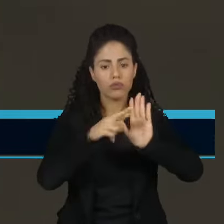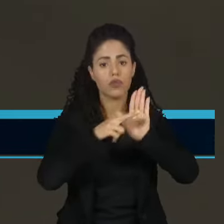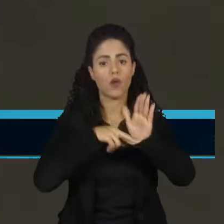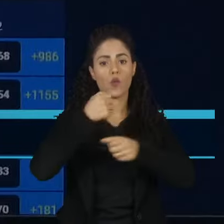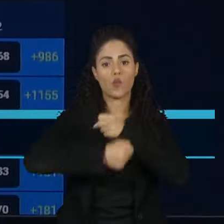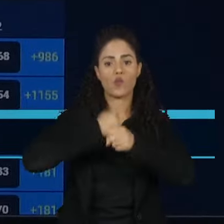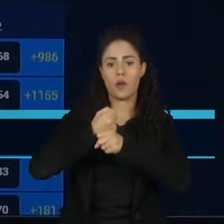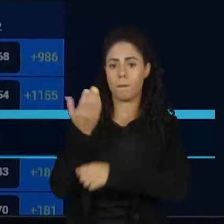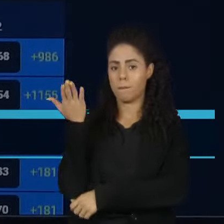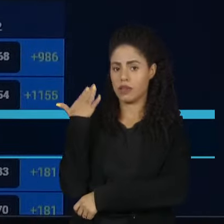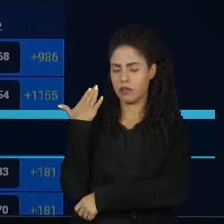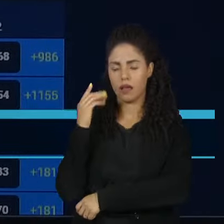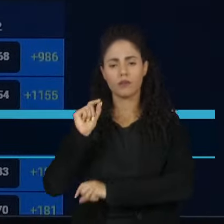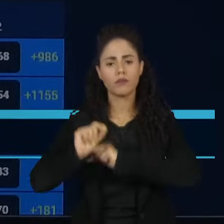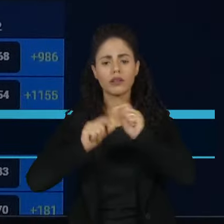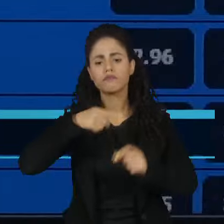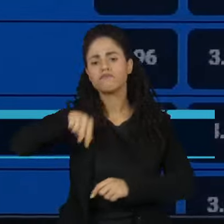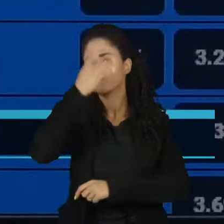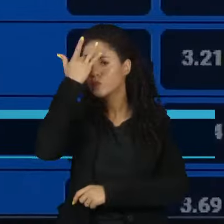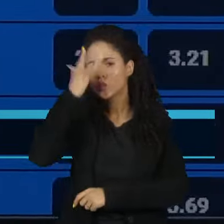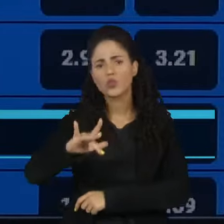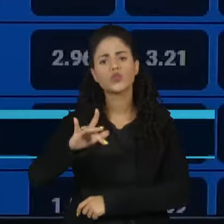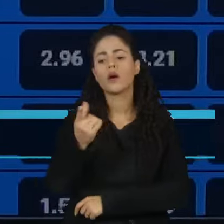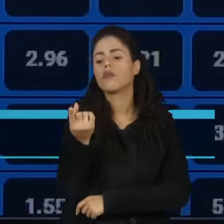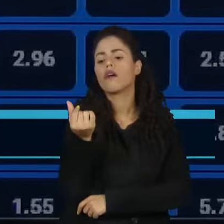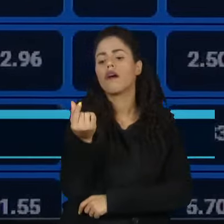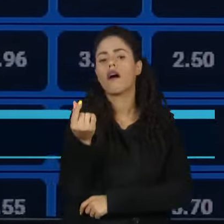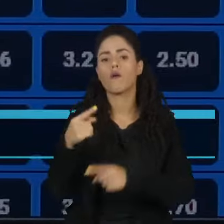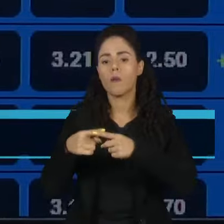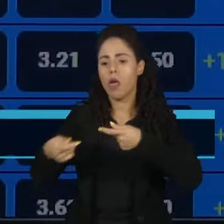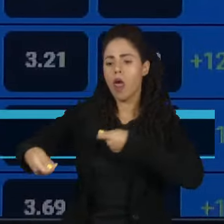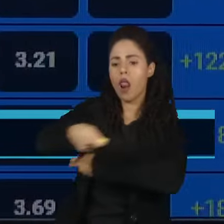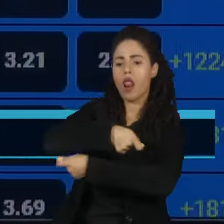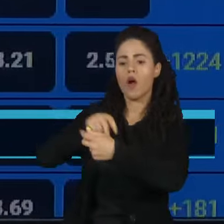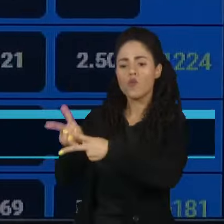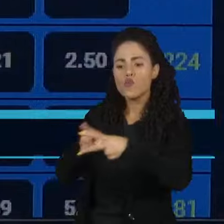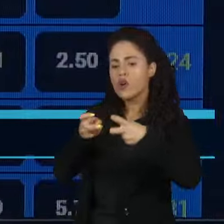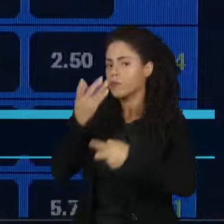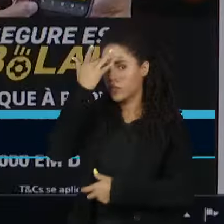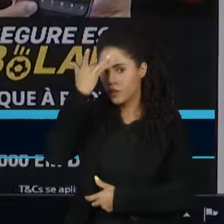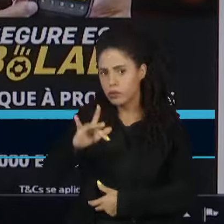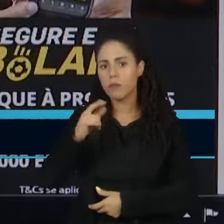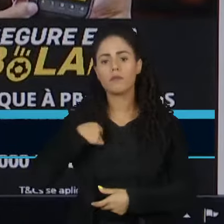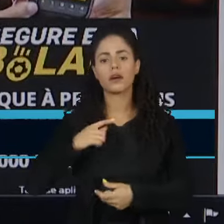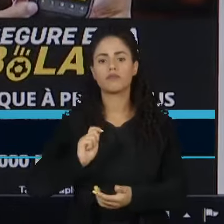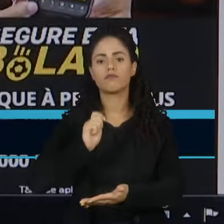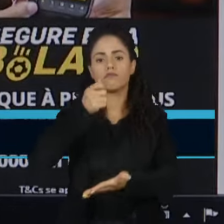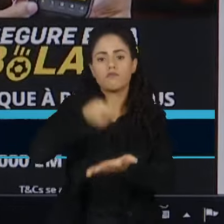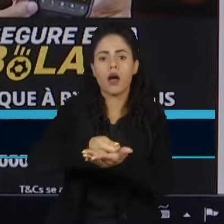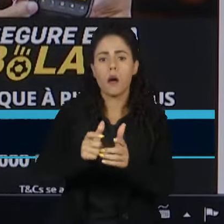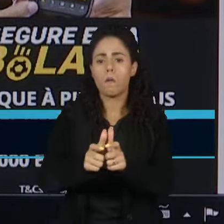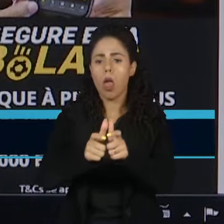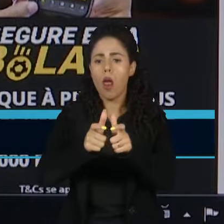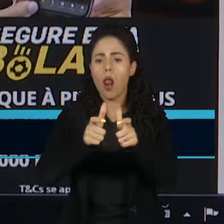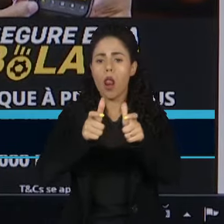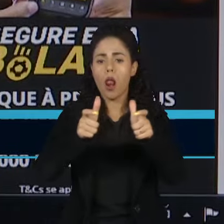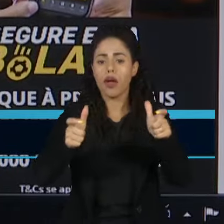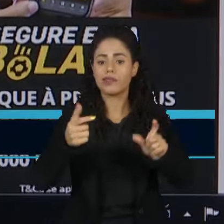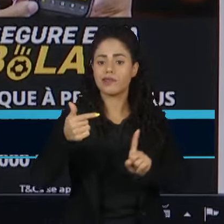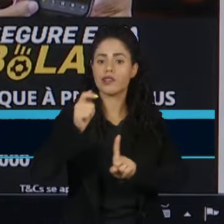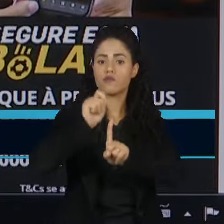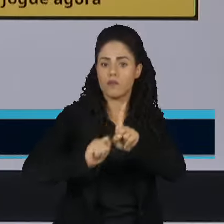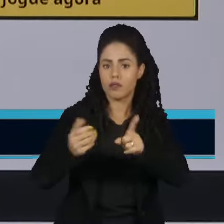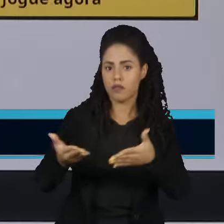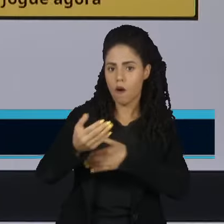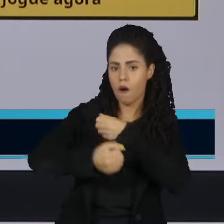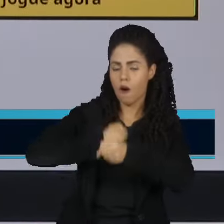passado ninguém sabe quanto as betes movimentam mas a alta no número de apostadores nos primeiros S meses do